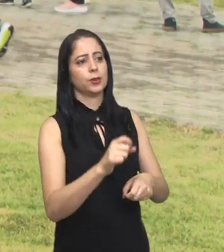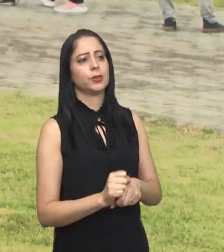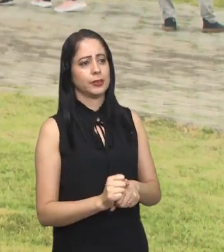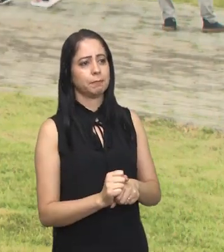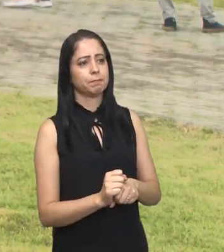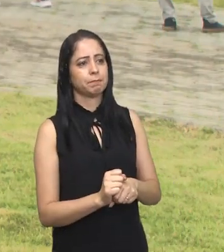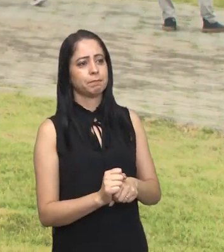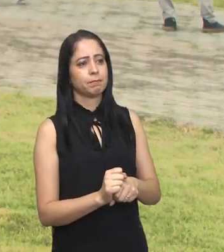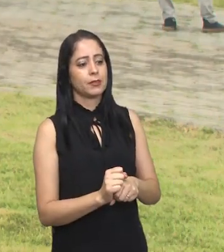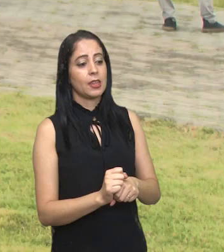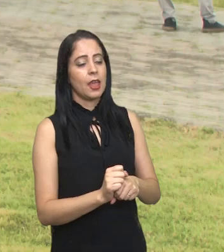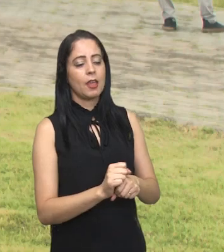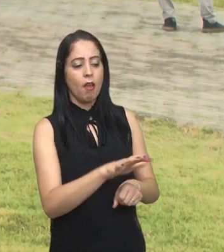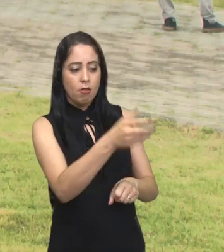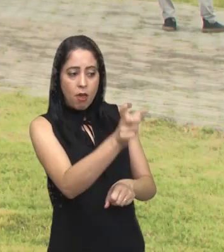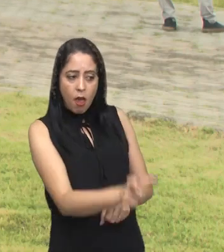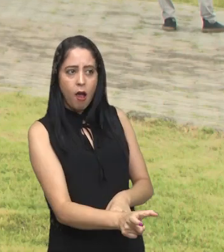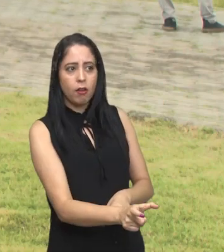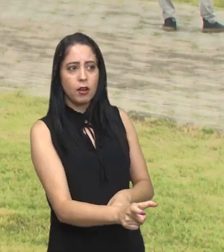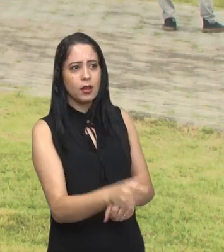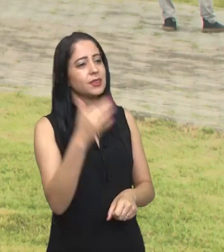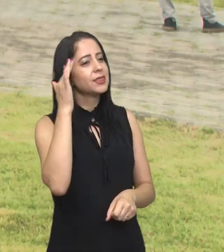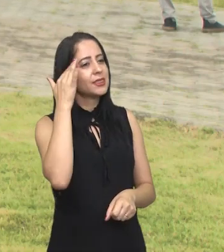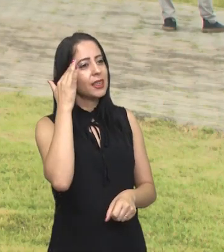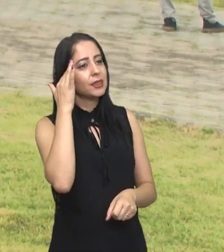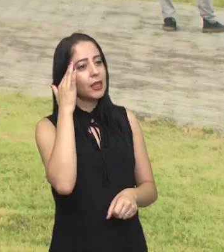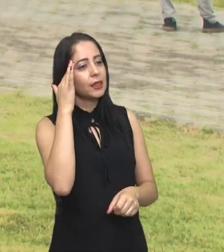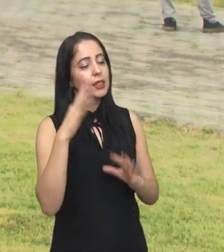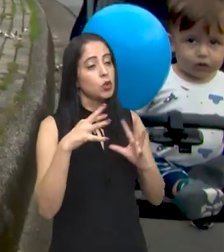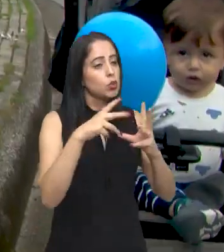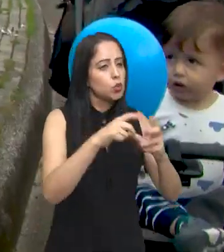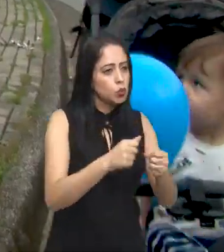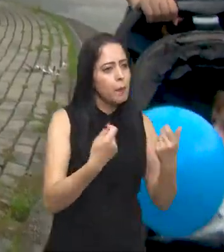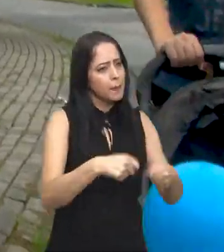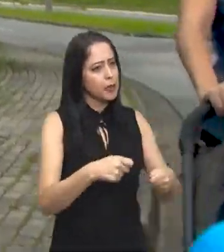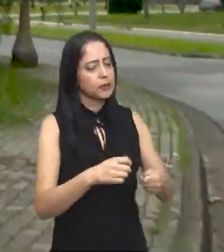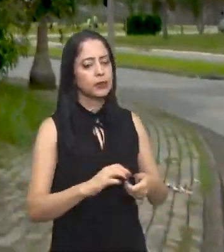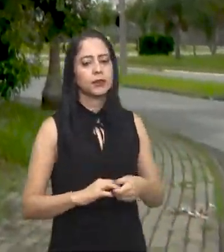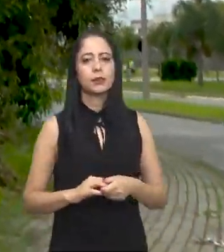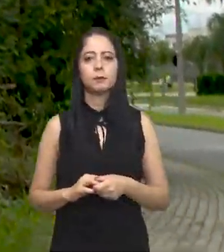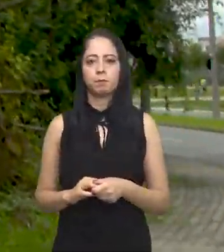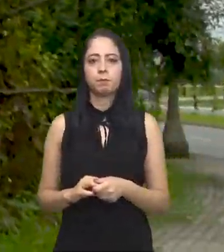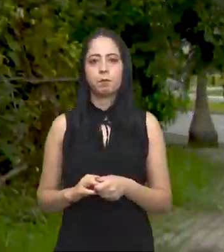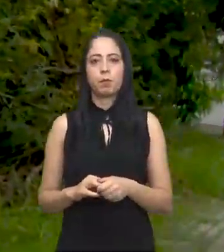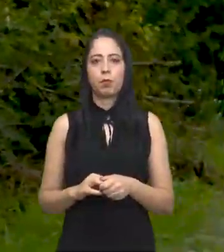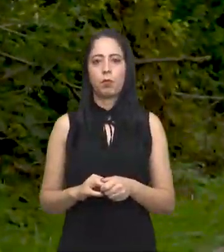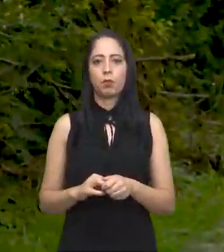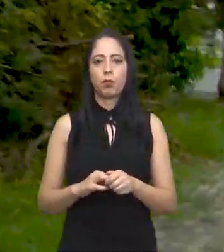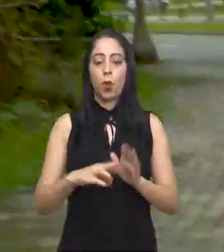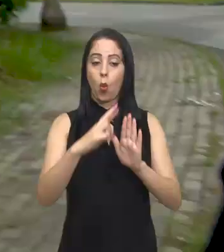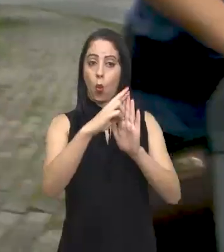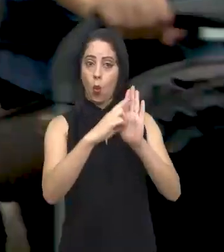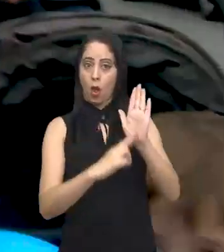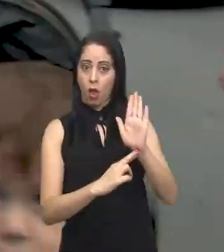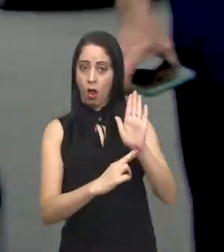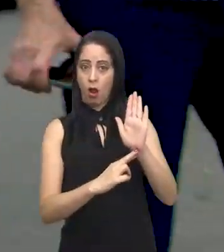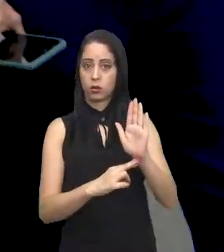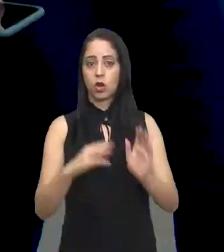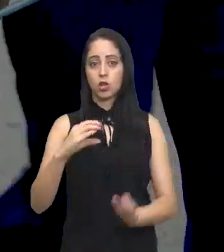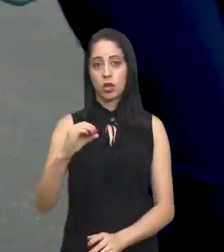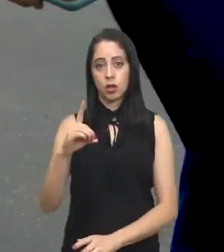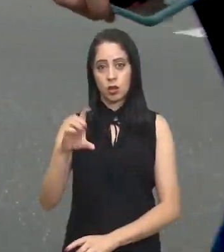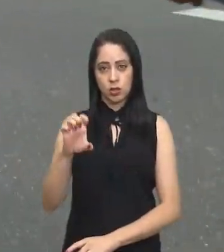desenvolva fazer com que ela entenda todo o contexto que tá vivenciando segundo o relatório do CDC importante